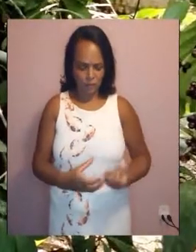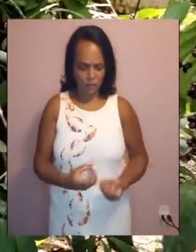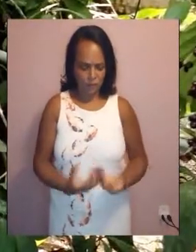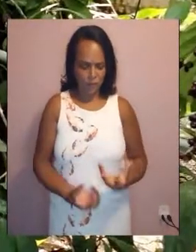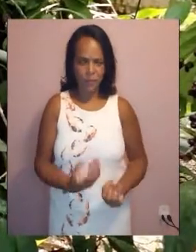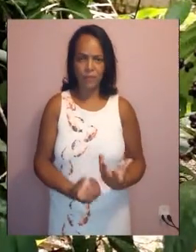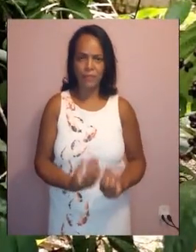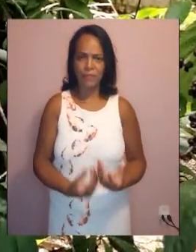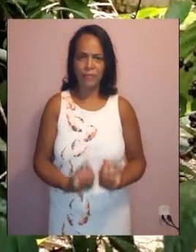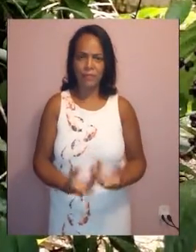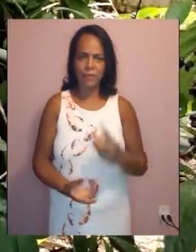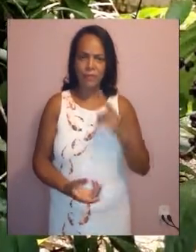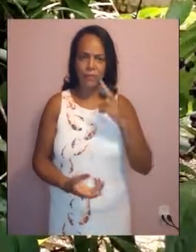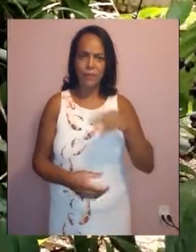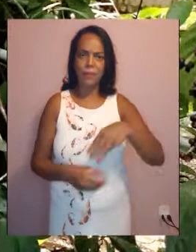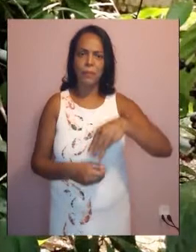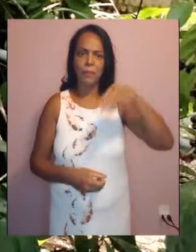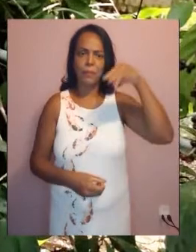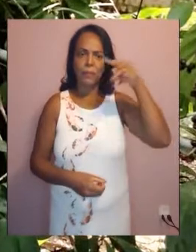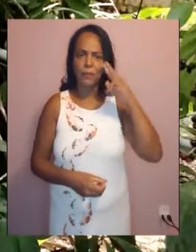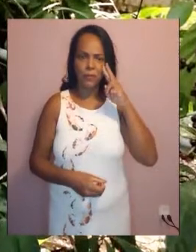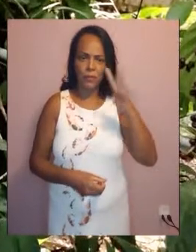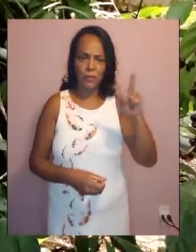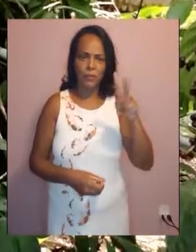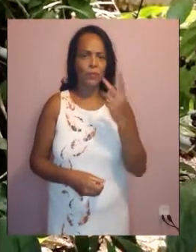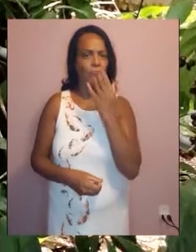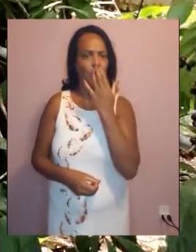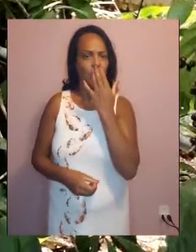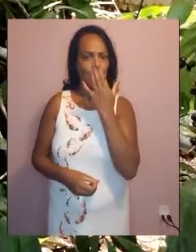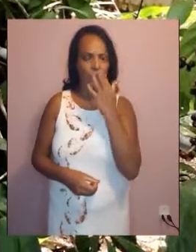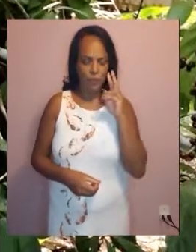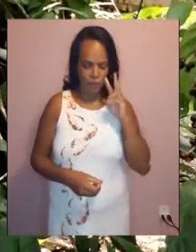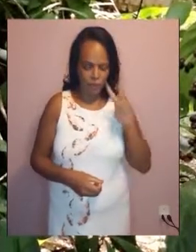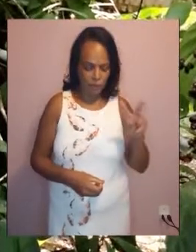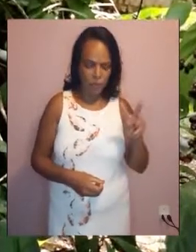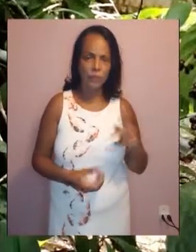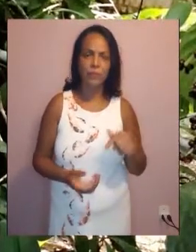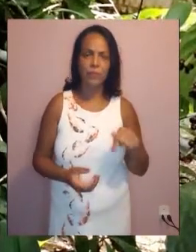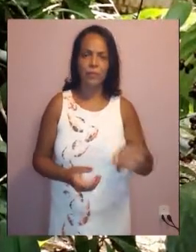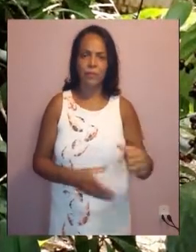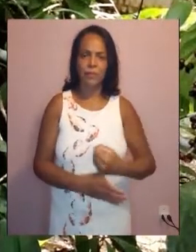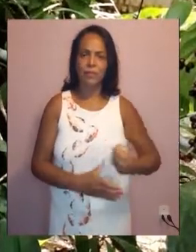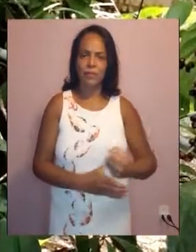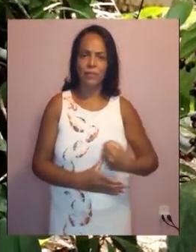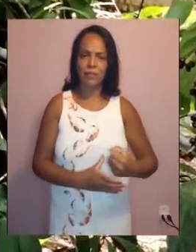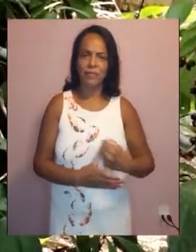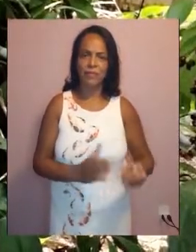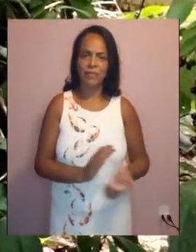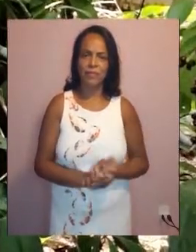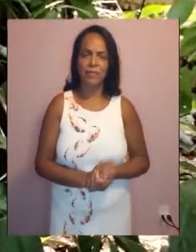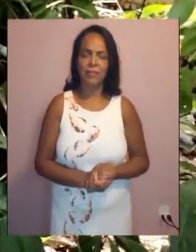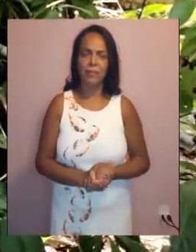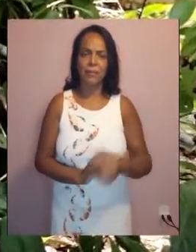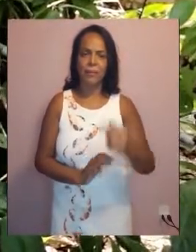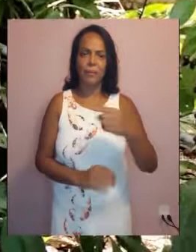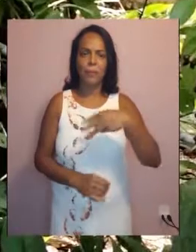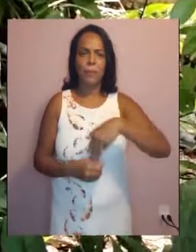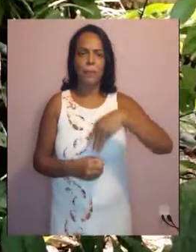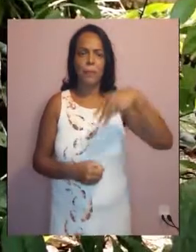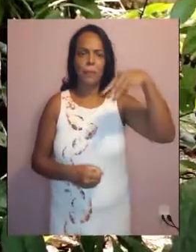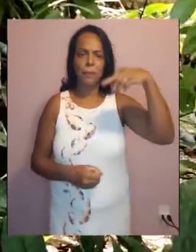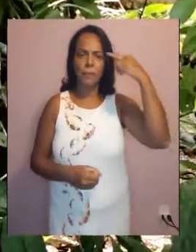o cozimento, né? Então aí ele disse, ó, suponho que tá bom. Aí tudo bem.